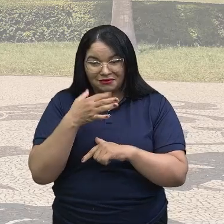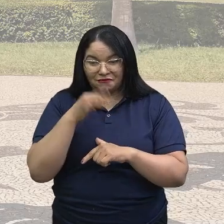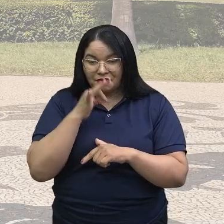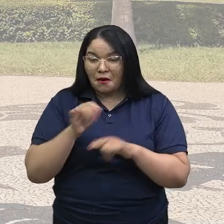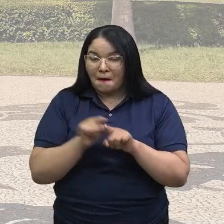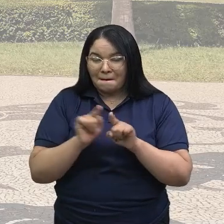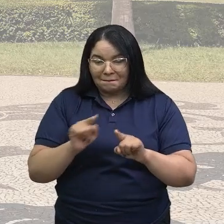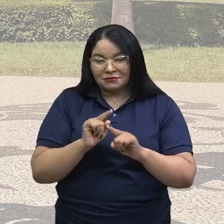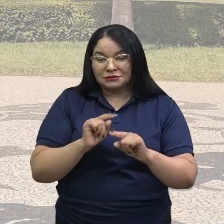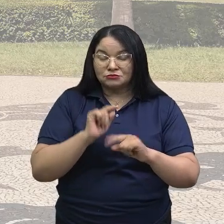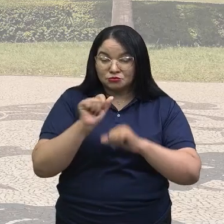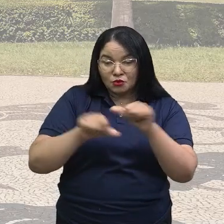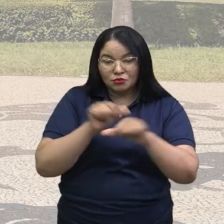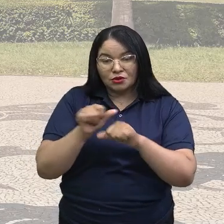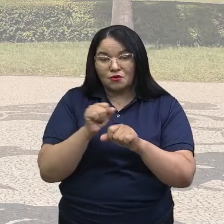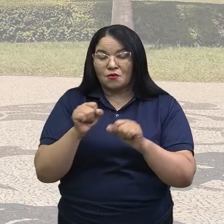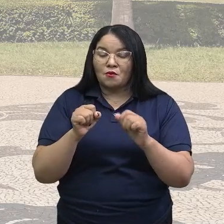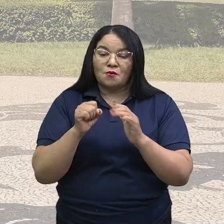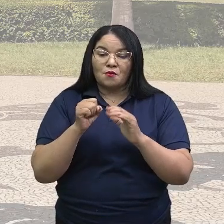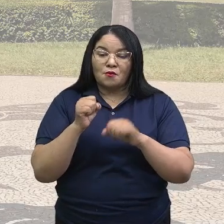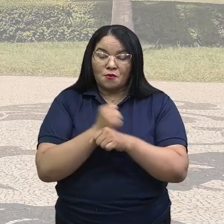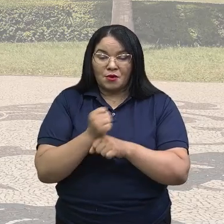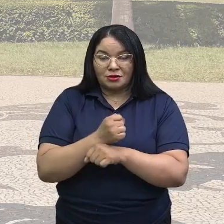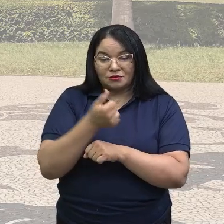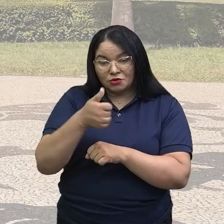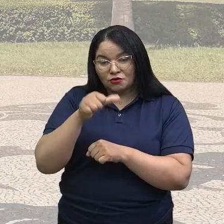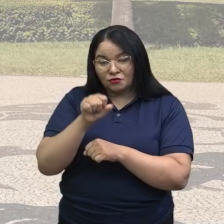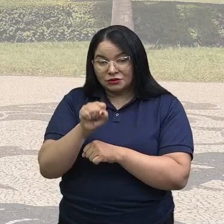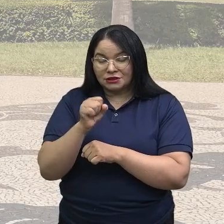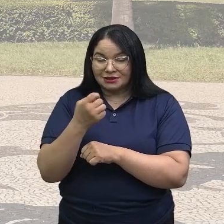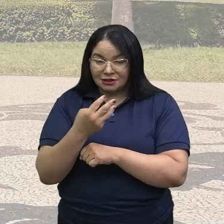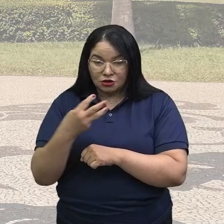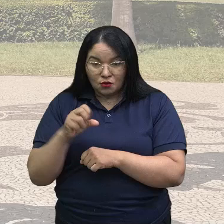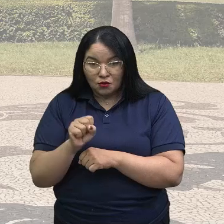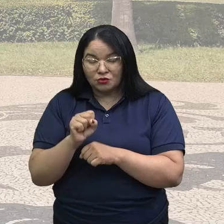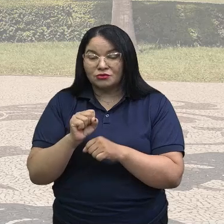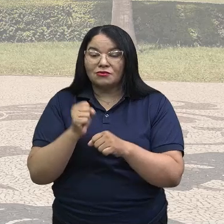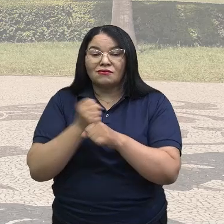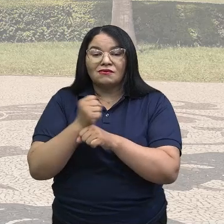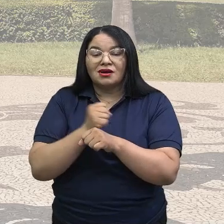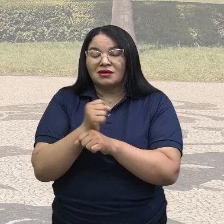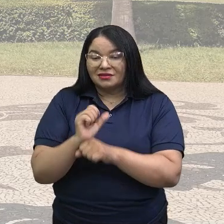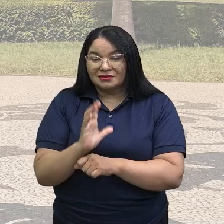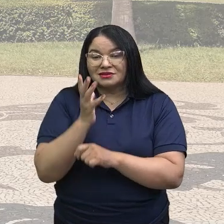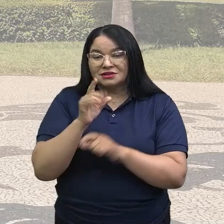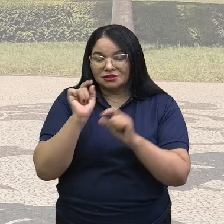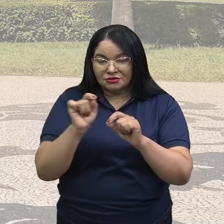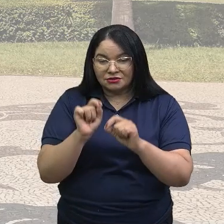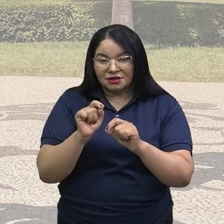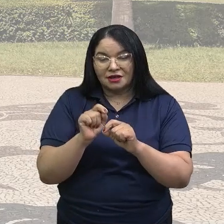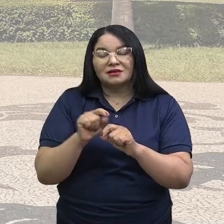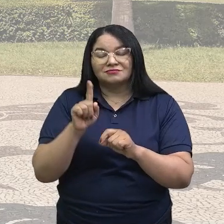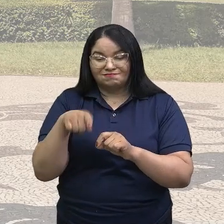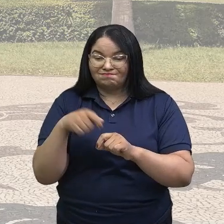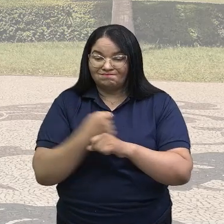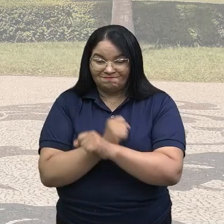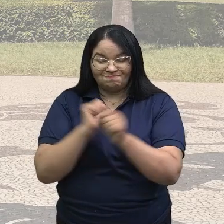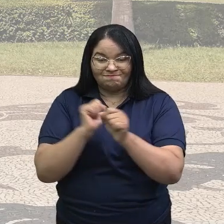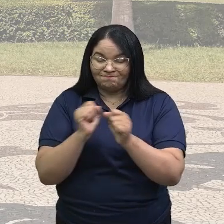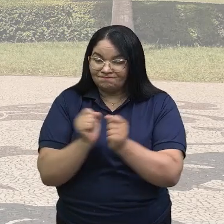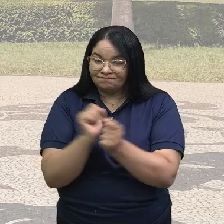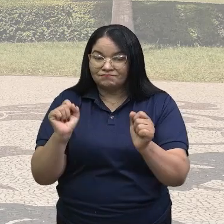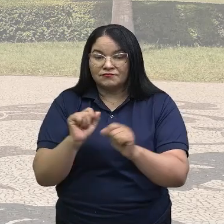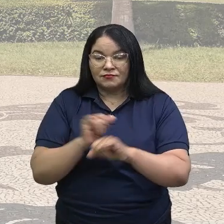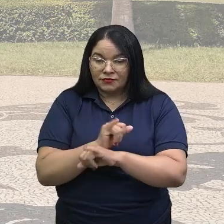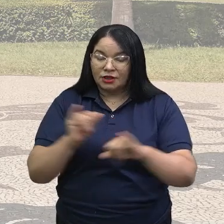ano de 1878, gravem essa data, tá, gente? Esse ano foi o ano que ocorreu a chamada abolição da